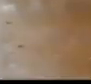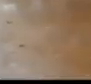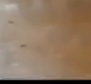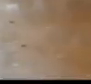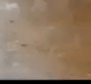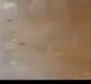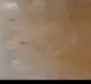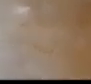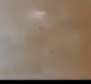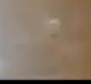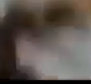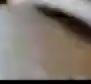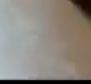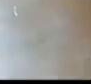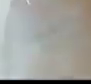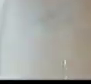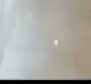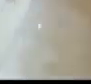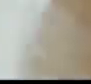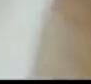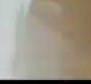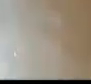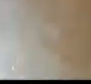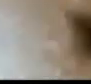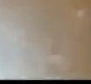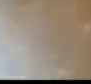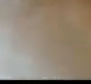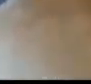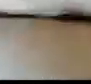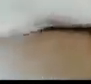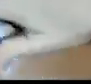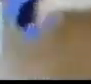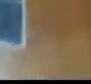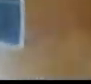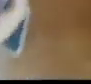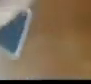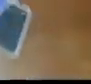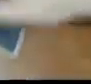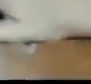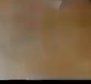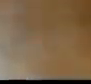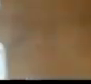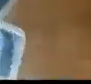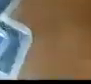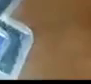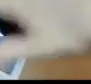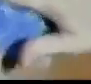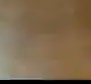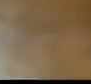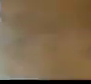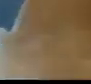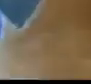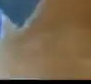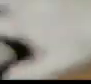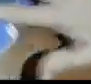novecentos e setenta e um, 975.